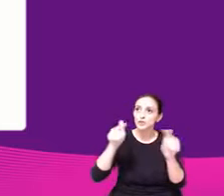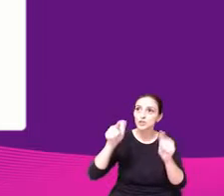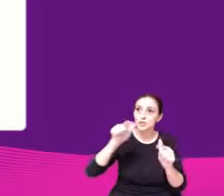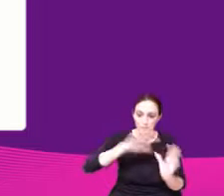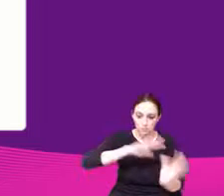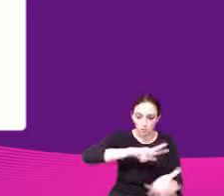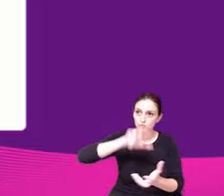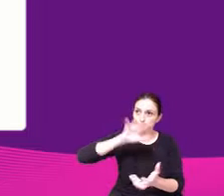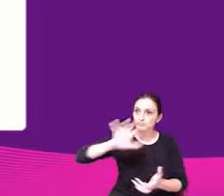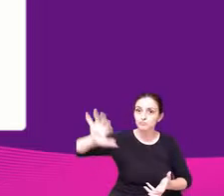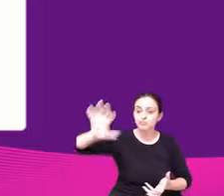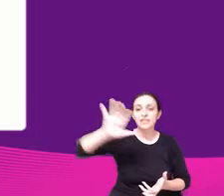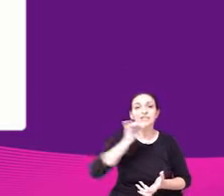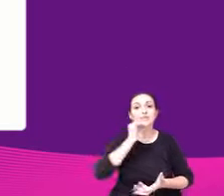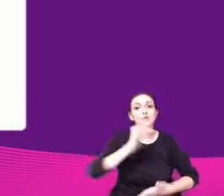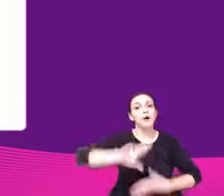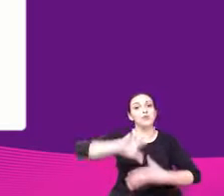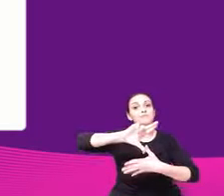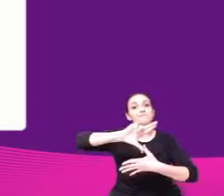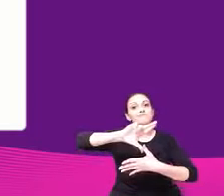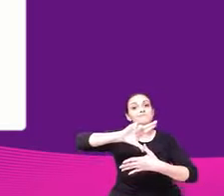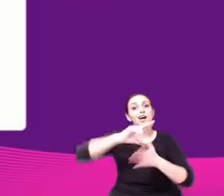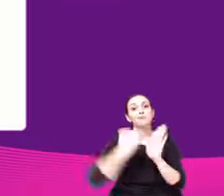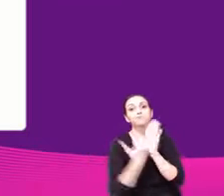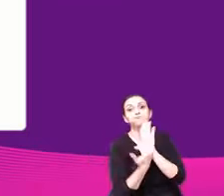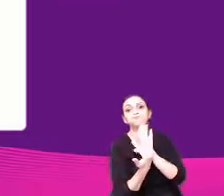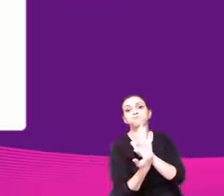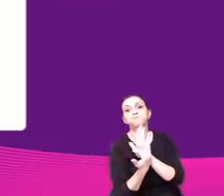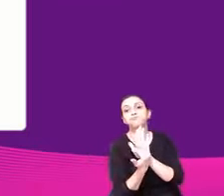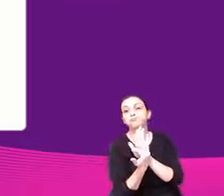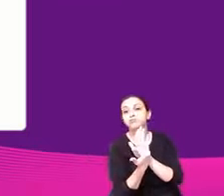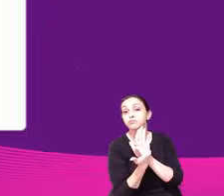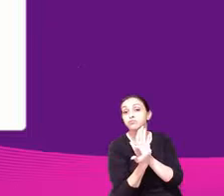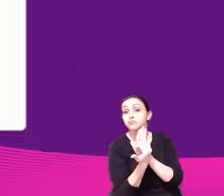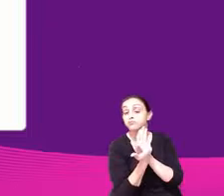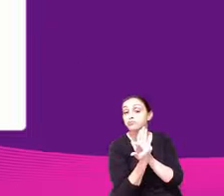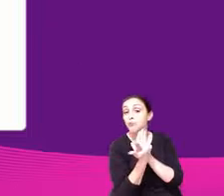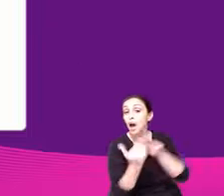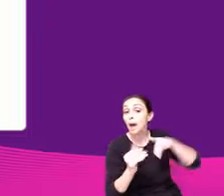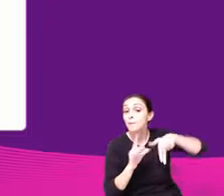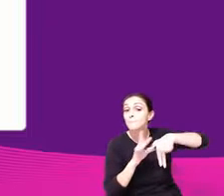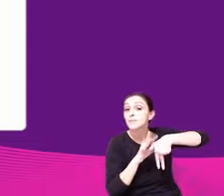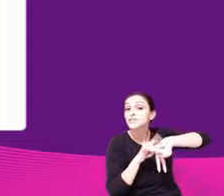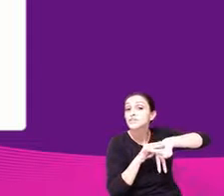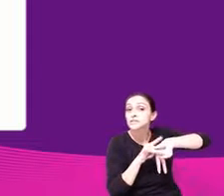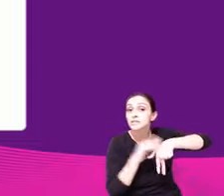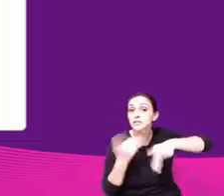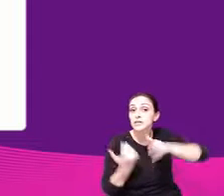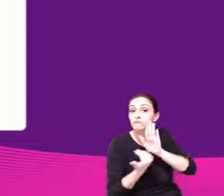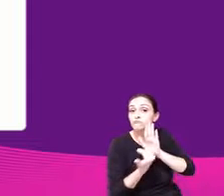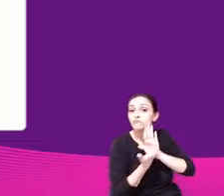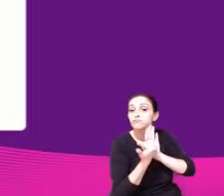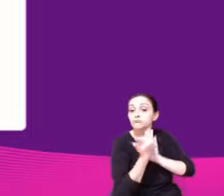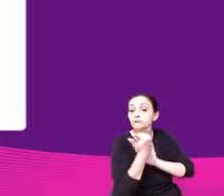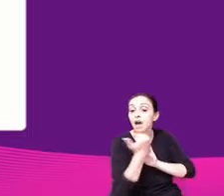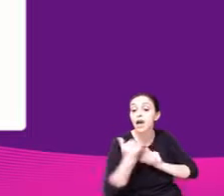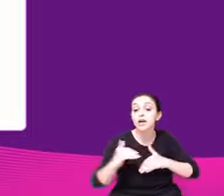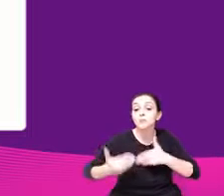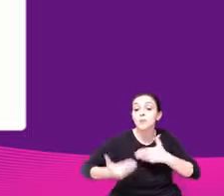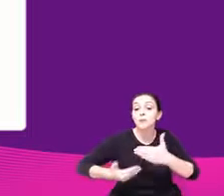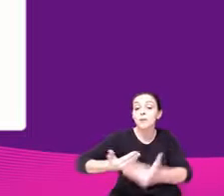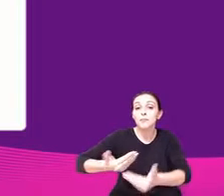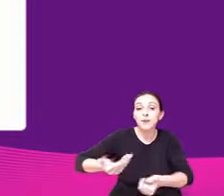na região da América Latina um crescimento progressivo de pacientes chegando em diálise ou necessitando de um